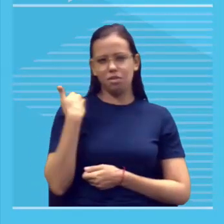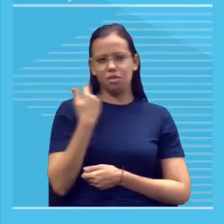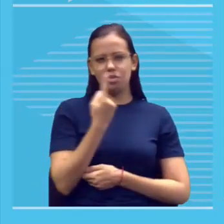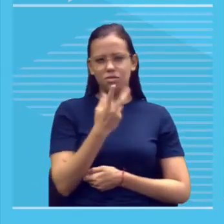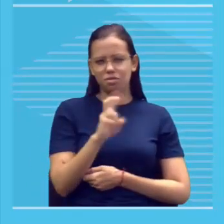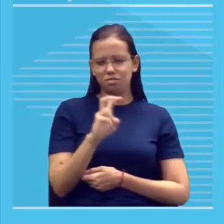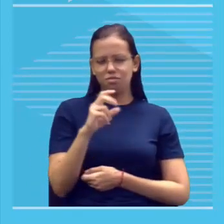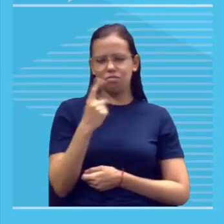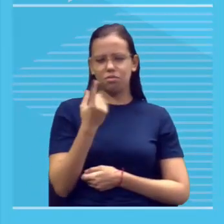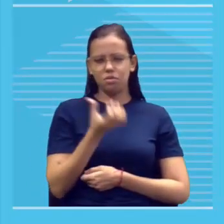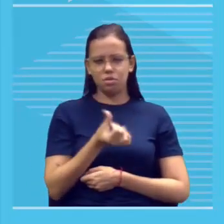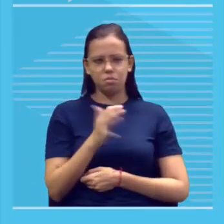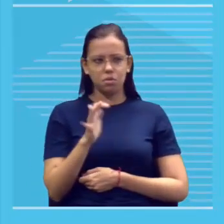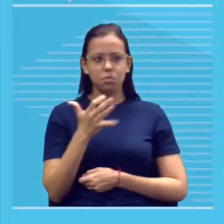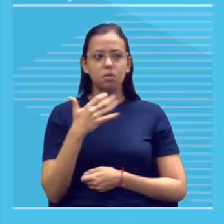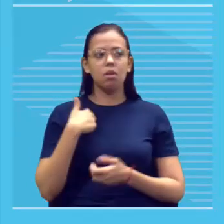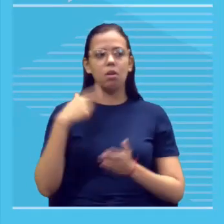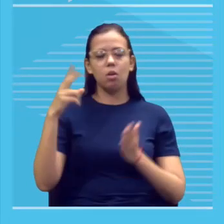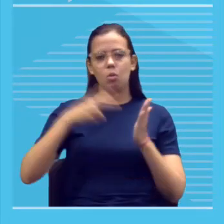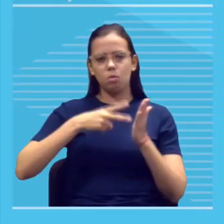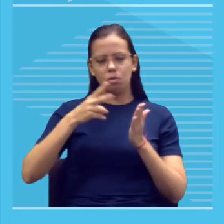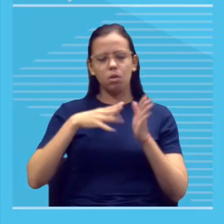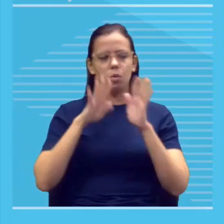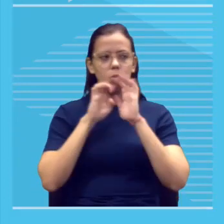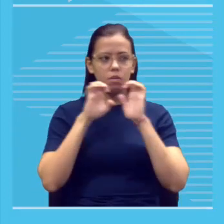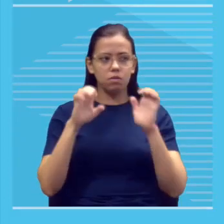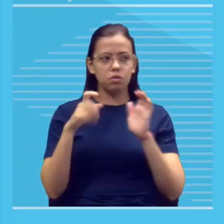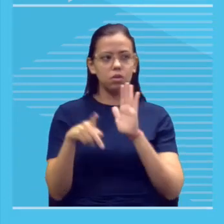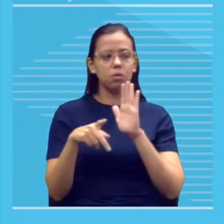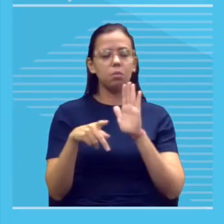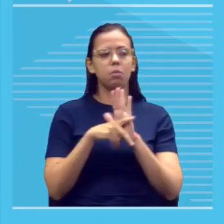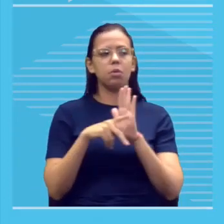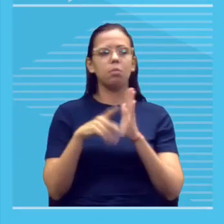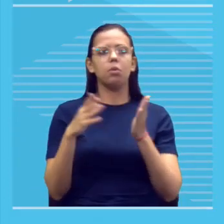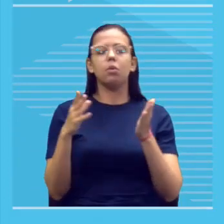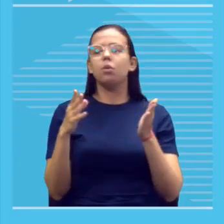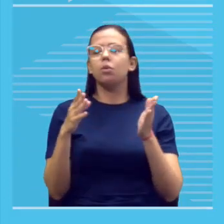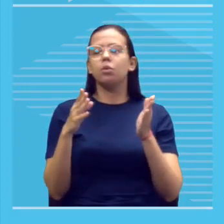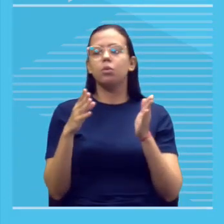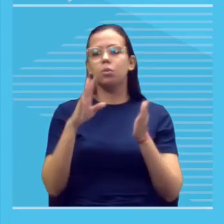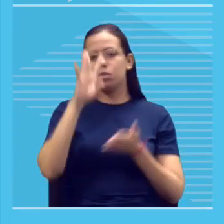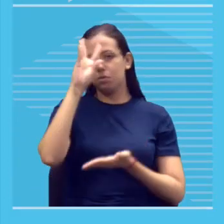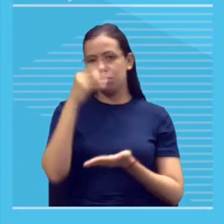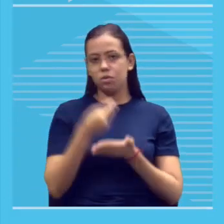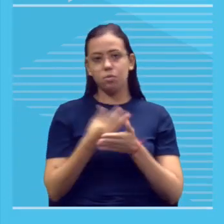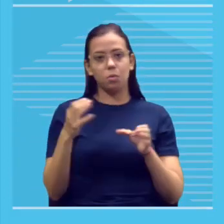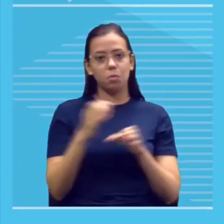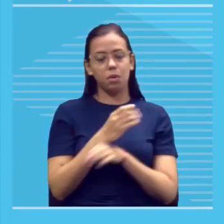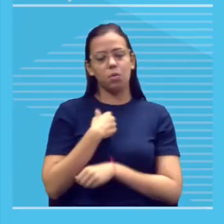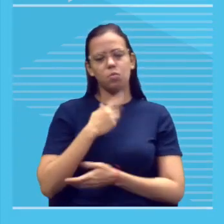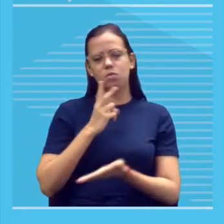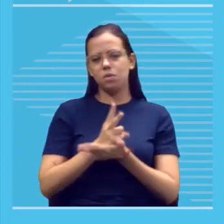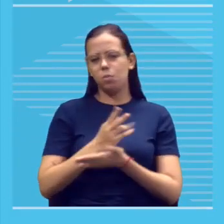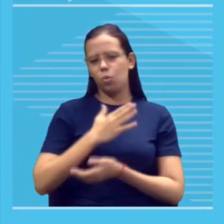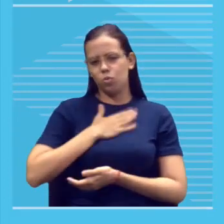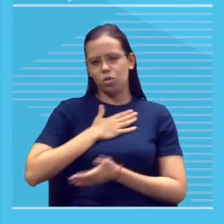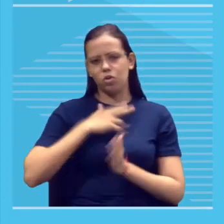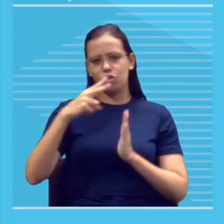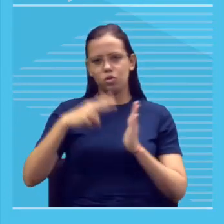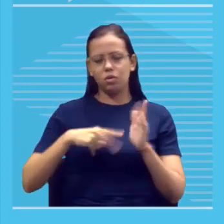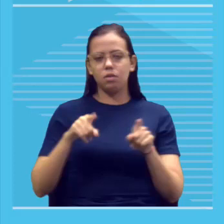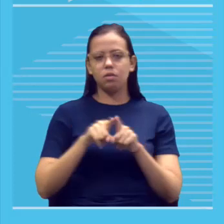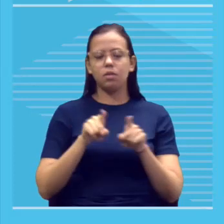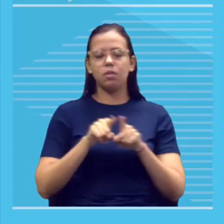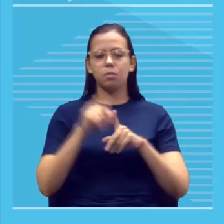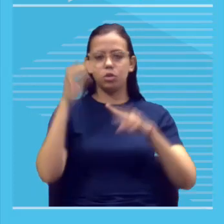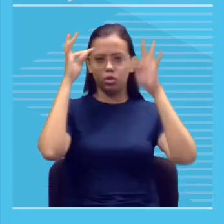deu esse Evangelho Segundo espiritismo todo completo sempre gostei de ler gostei de teologia